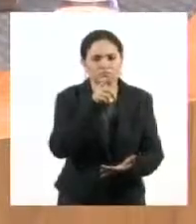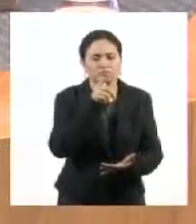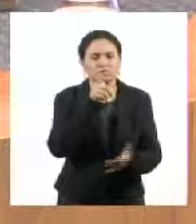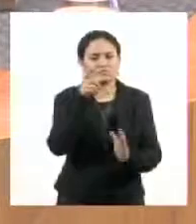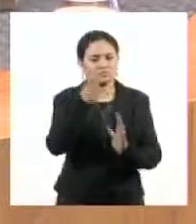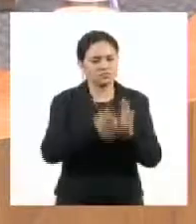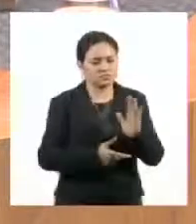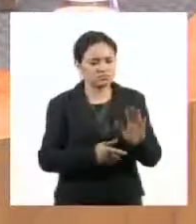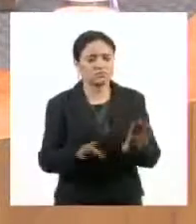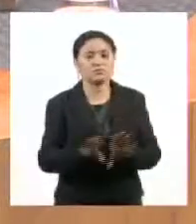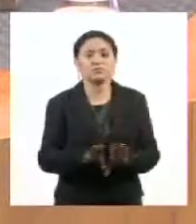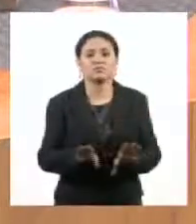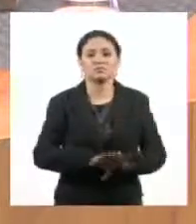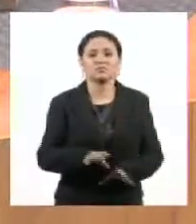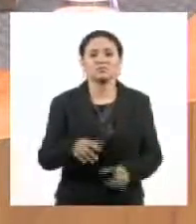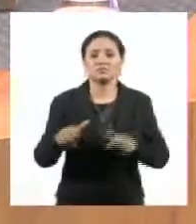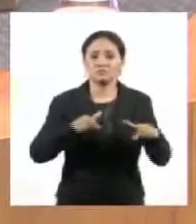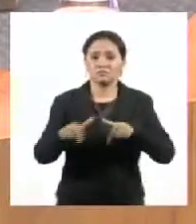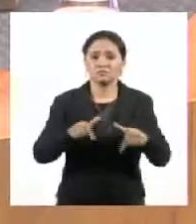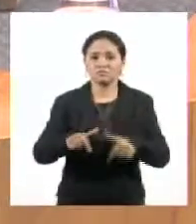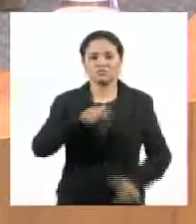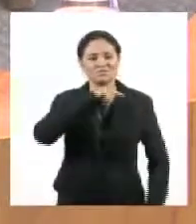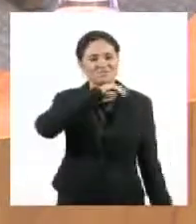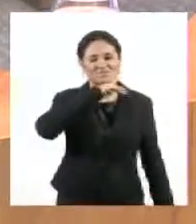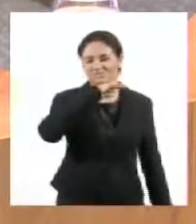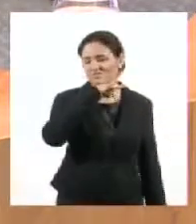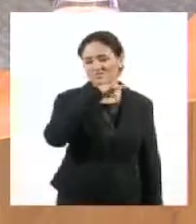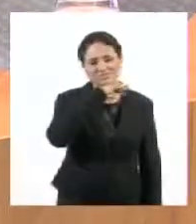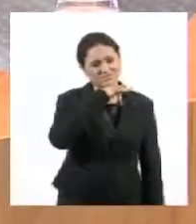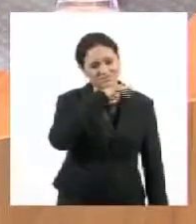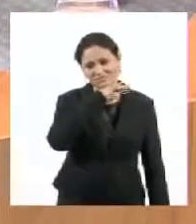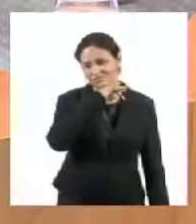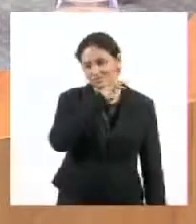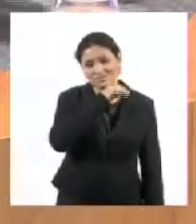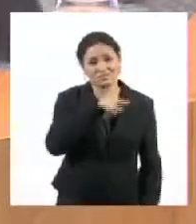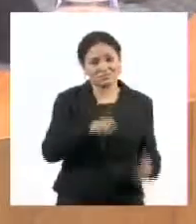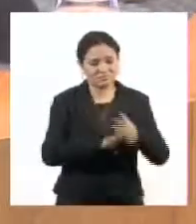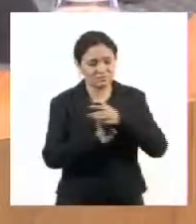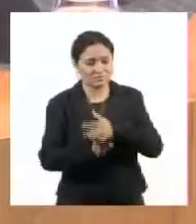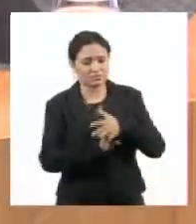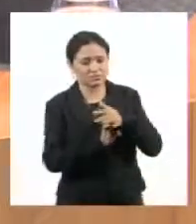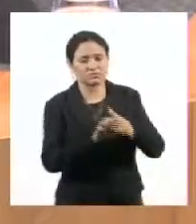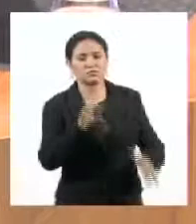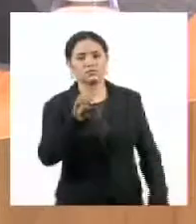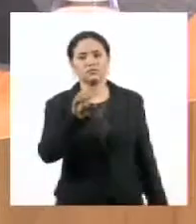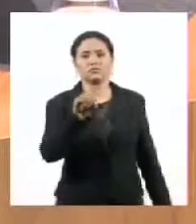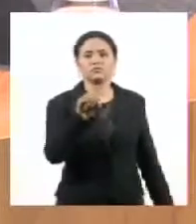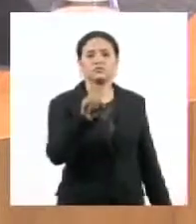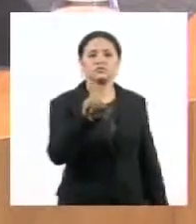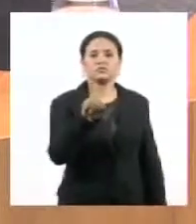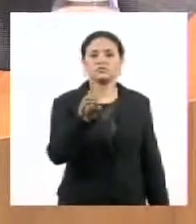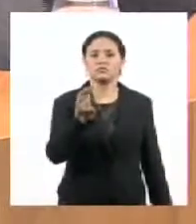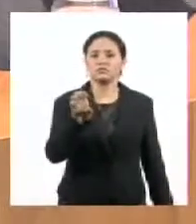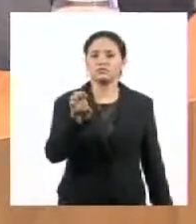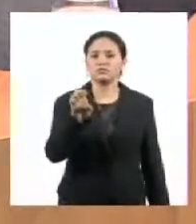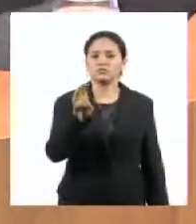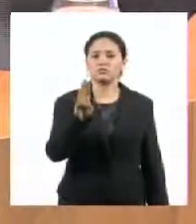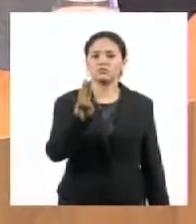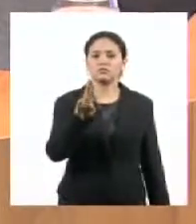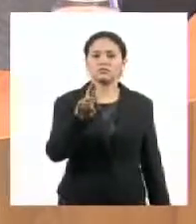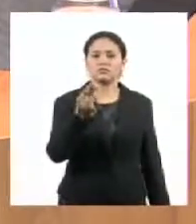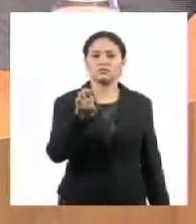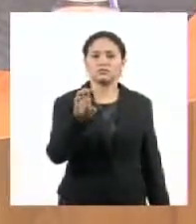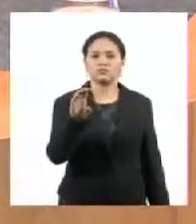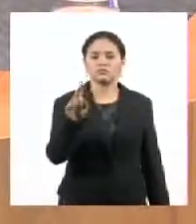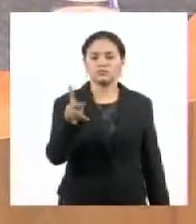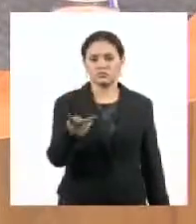e a má prestação de serviço por conta da Odebrecht e um contrato bilionário